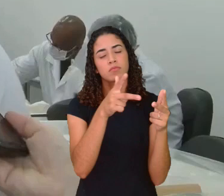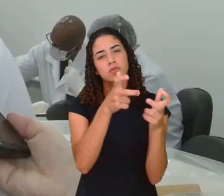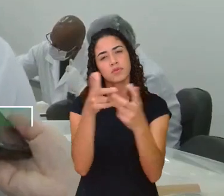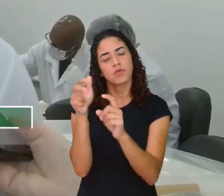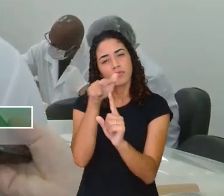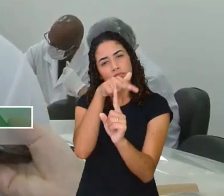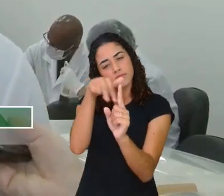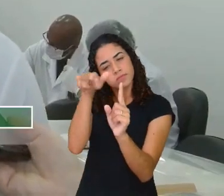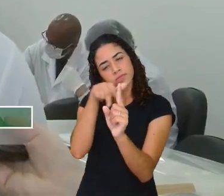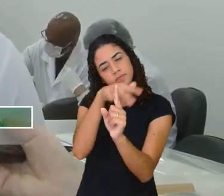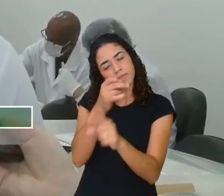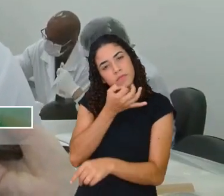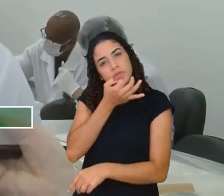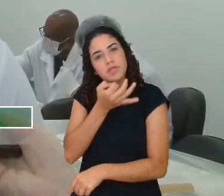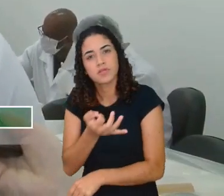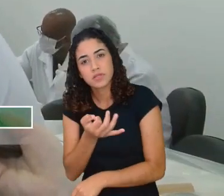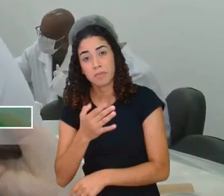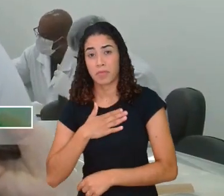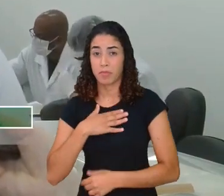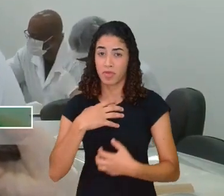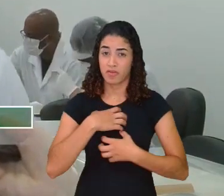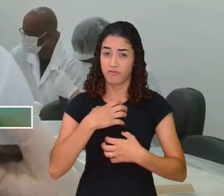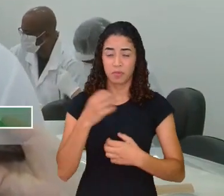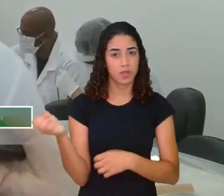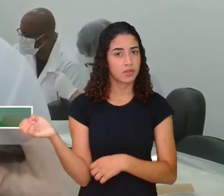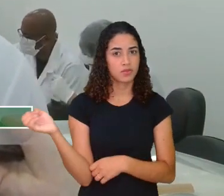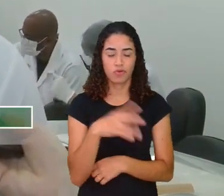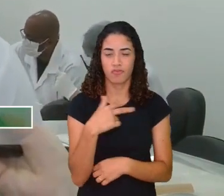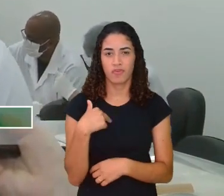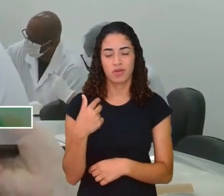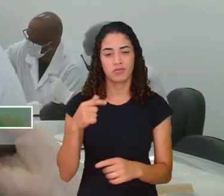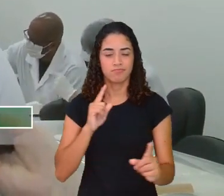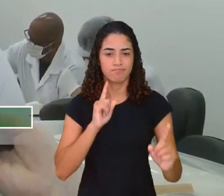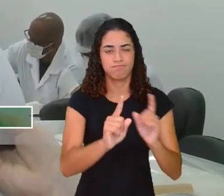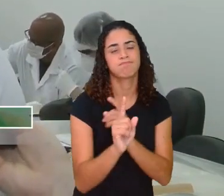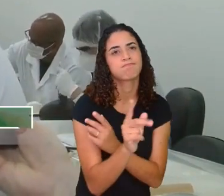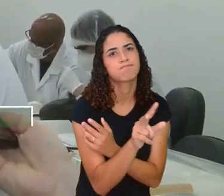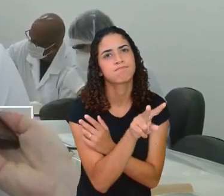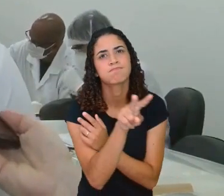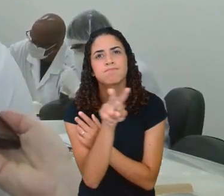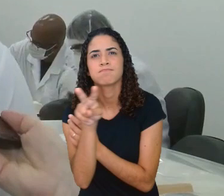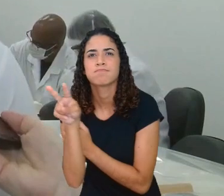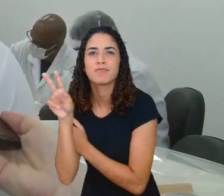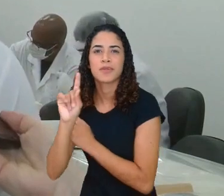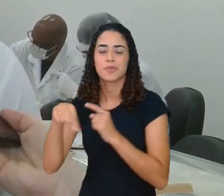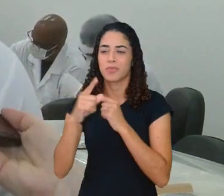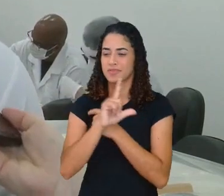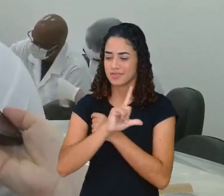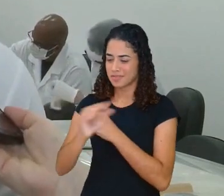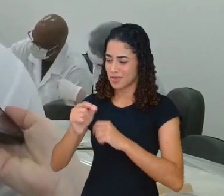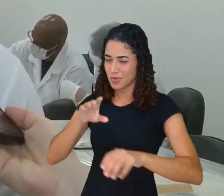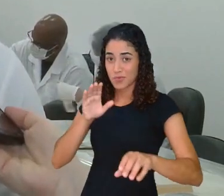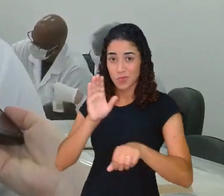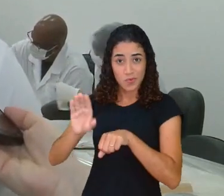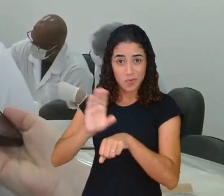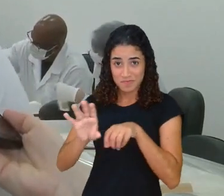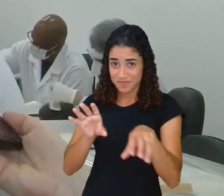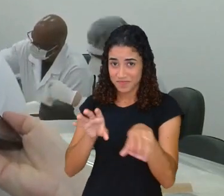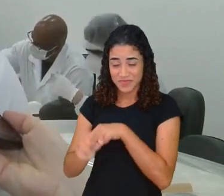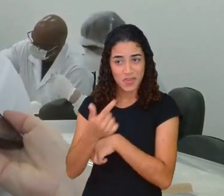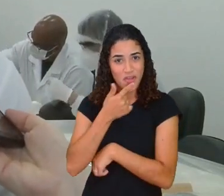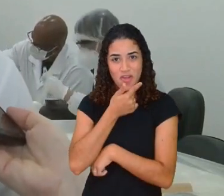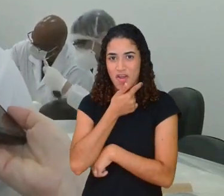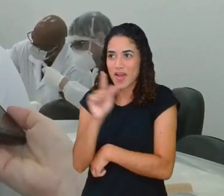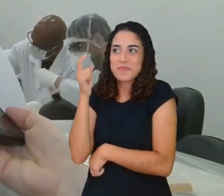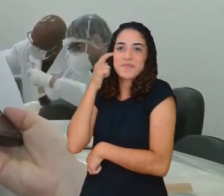clínico. Para mim foi um mundo novo entrar aqui, né? Acredito que saio depois desse curso aqui com uma outra